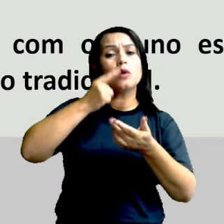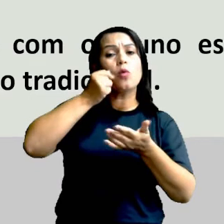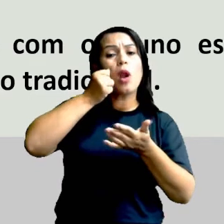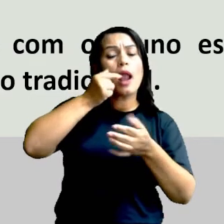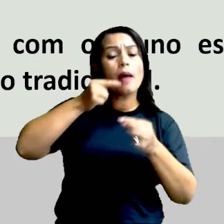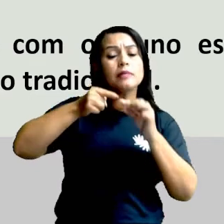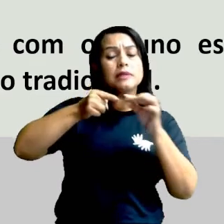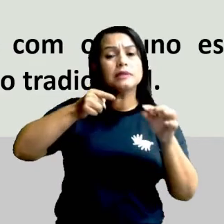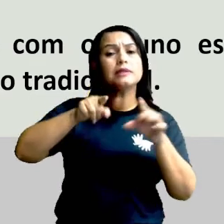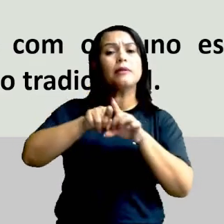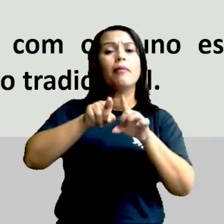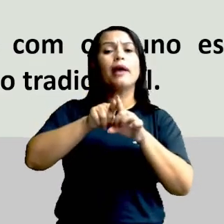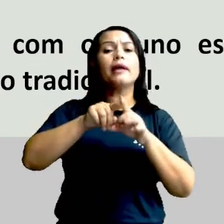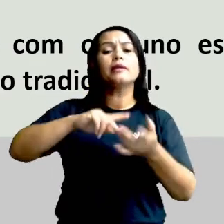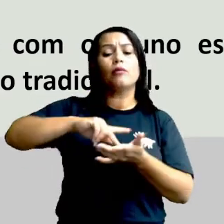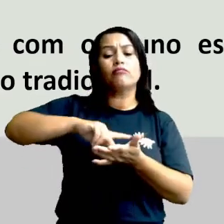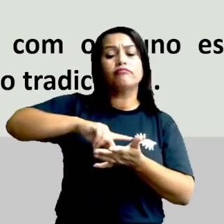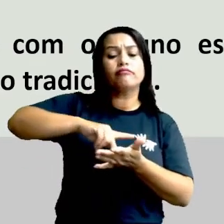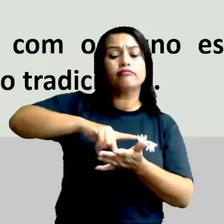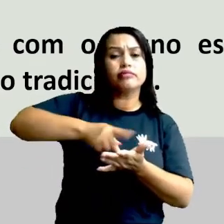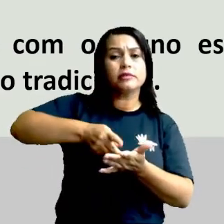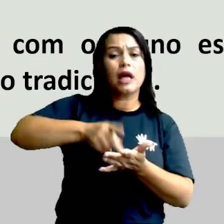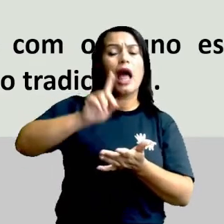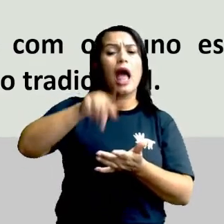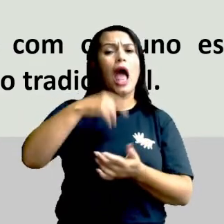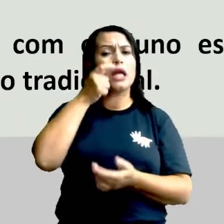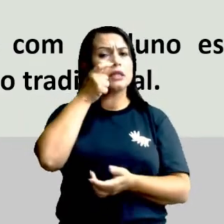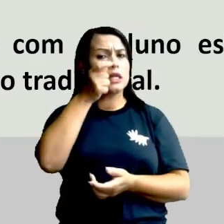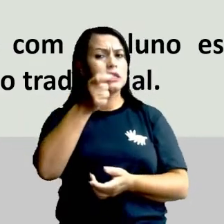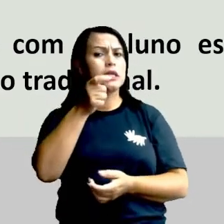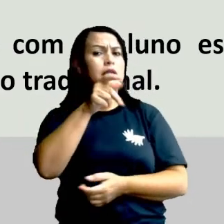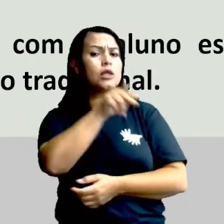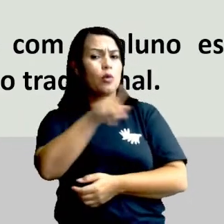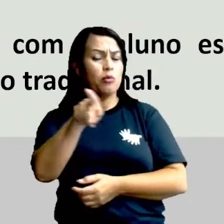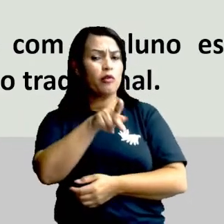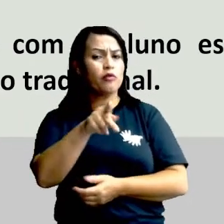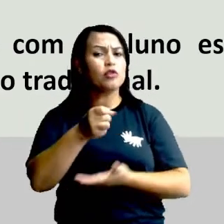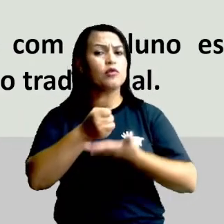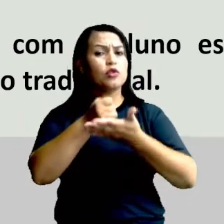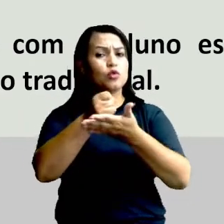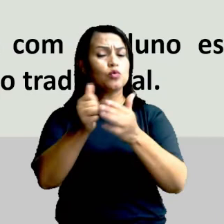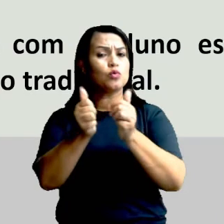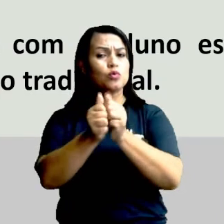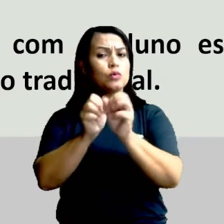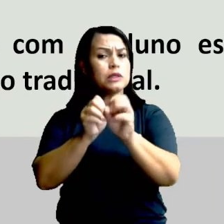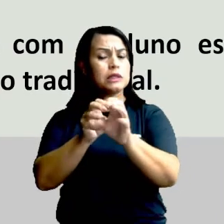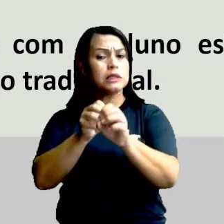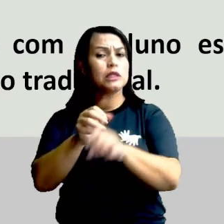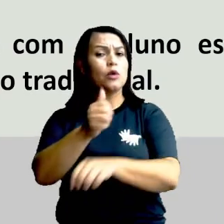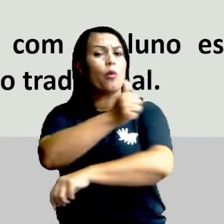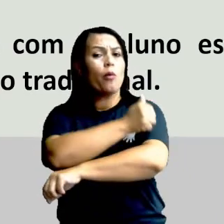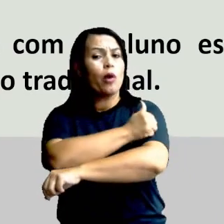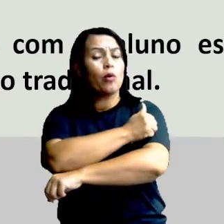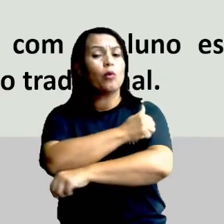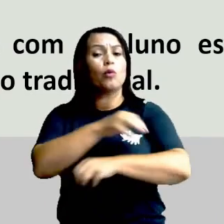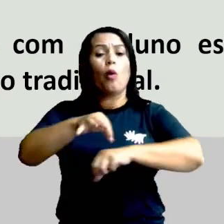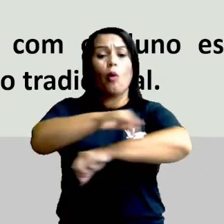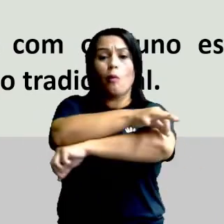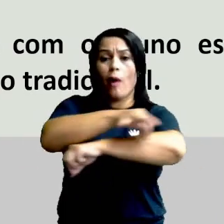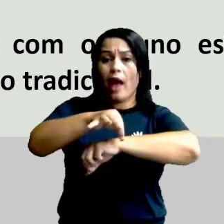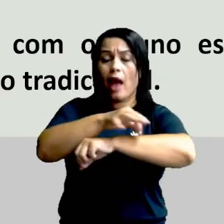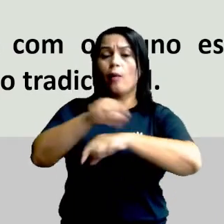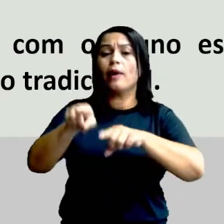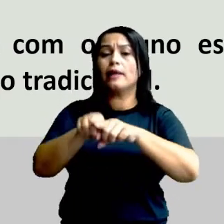falado para vocês anteriormente é interessante que o professor realiza com o aluno Essas atividades iniciais com a régua e o compasso